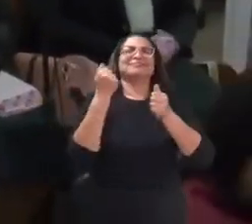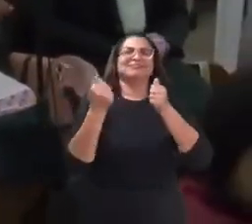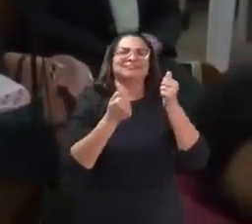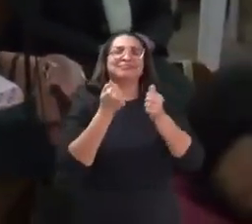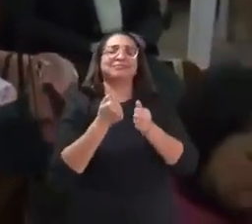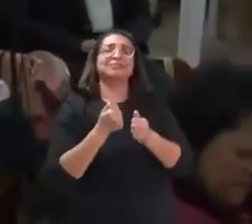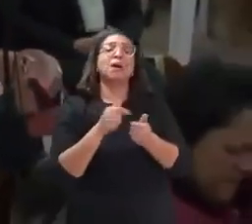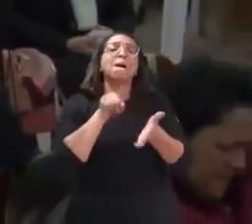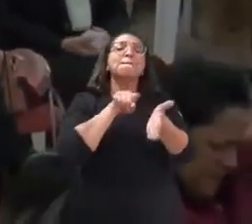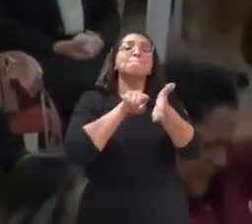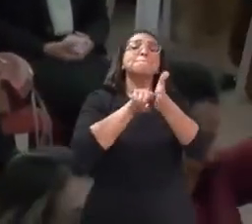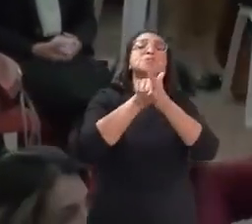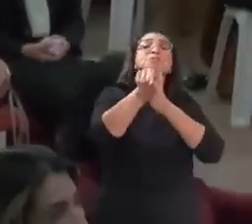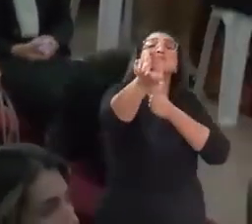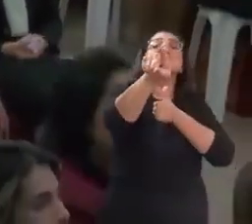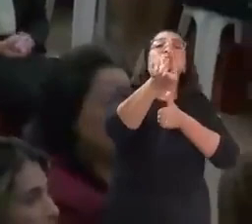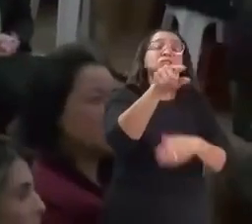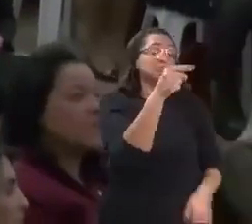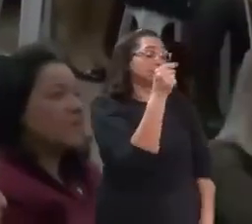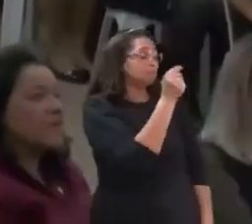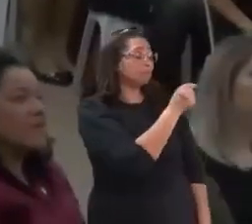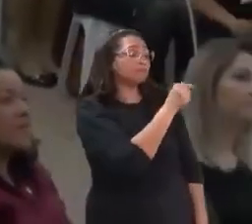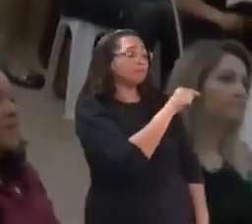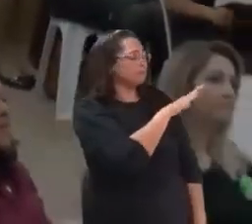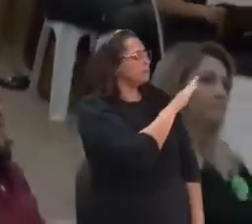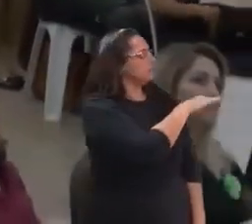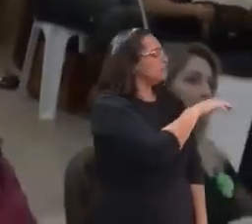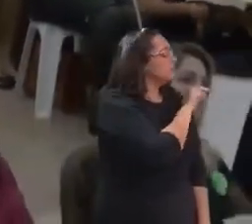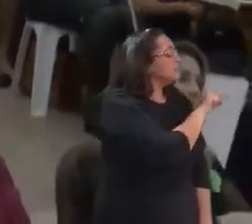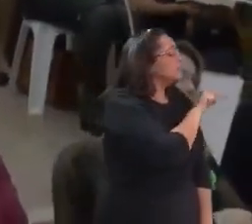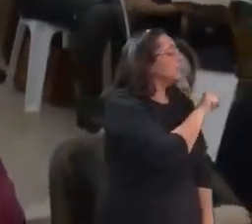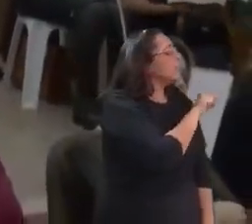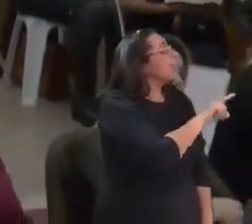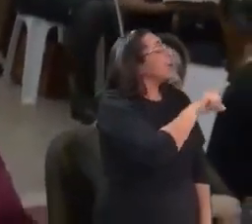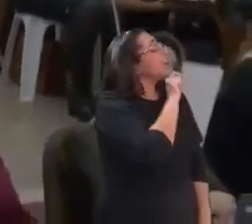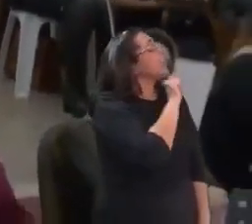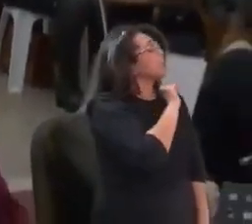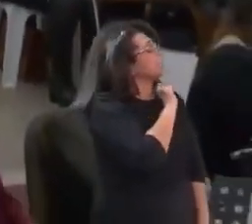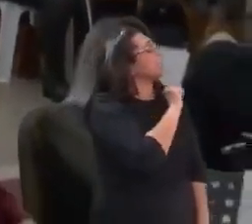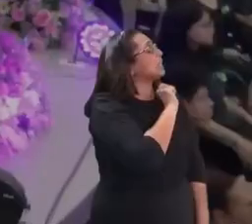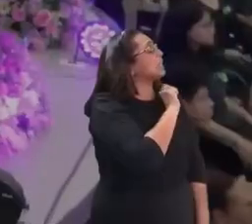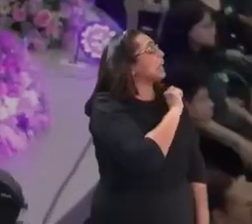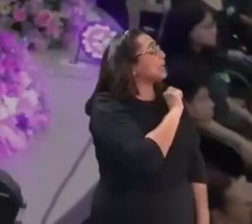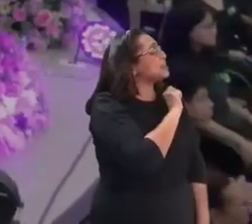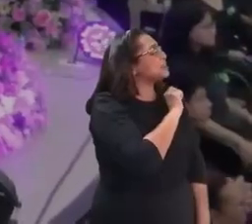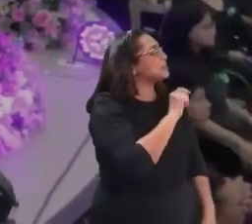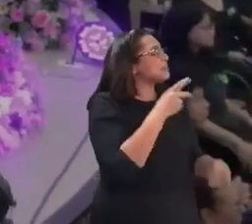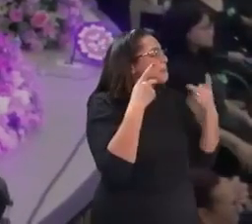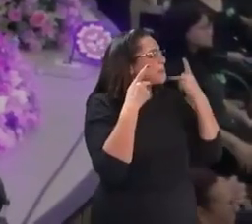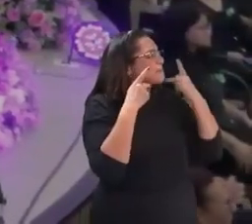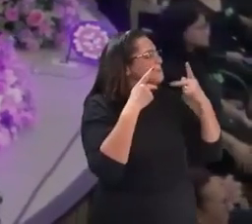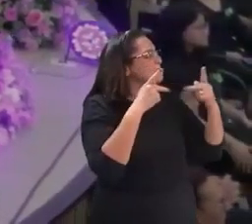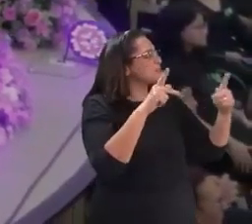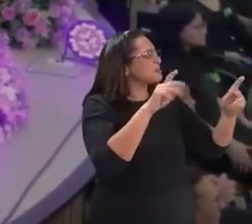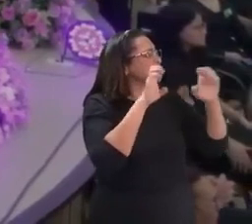Agora pergunta para quem está ao teu lado: qual foi, quem foi que primeiro pregou o evangelho depois da ressurreição?